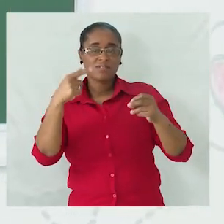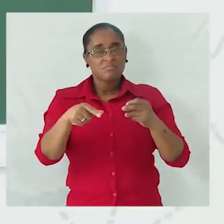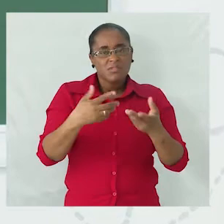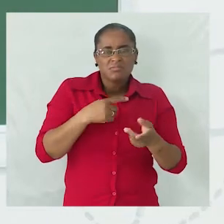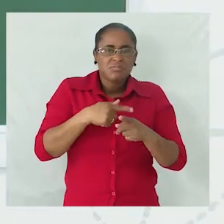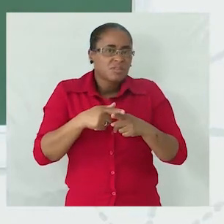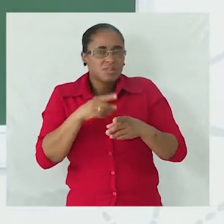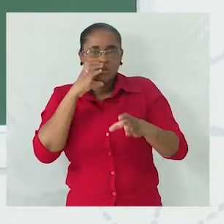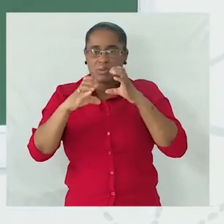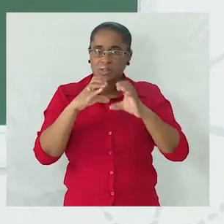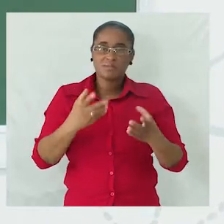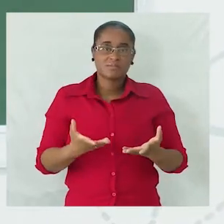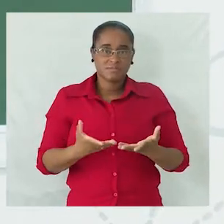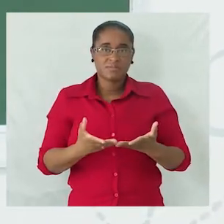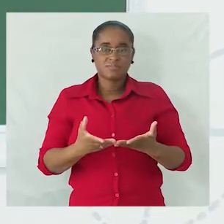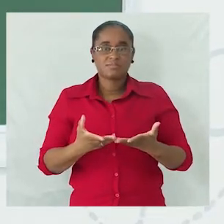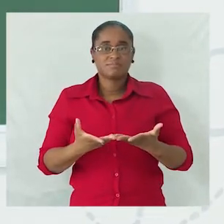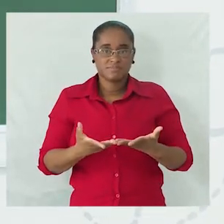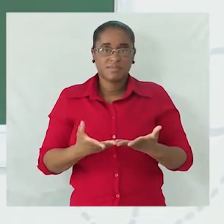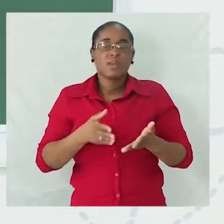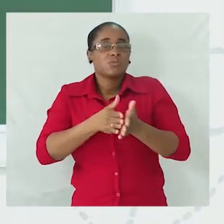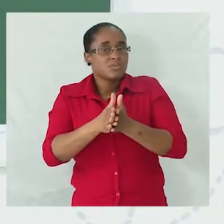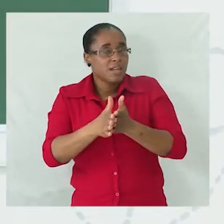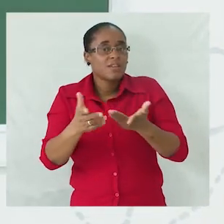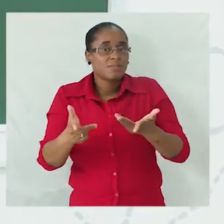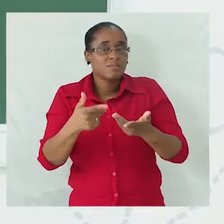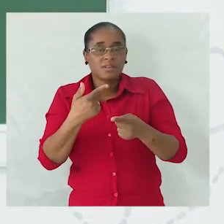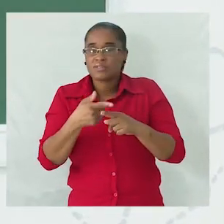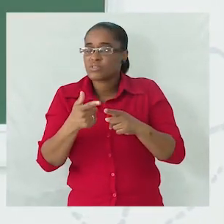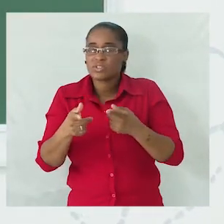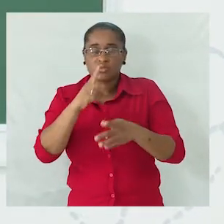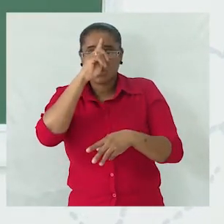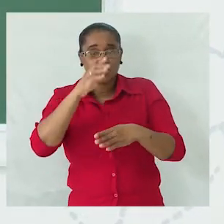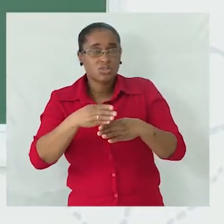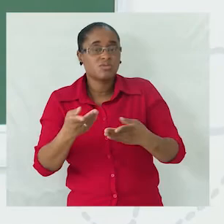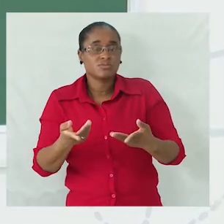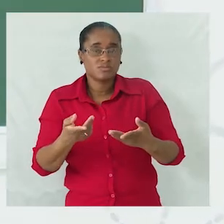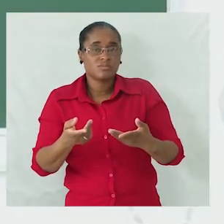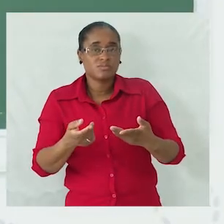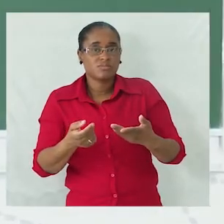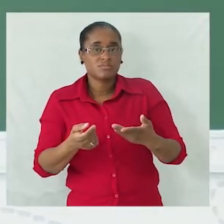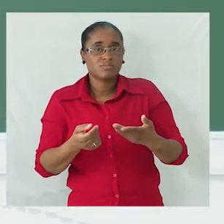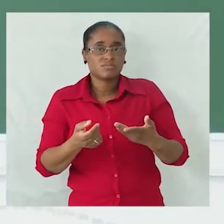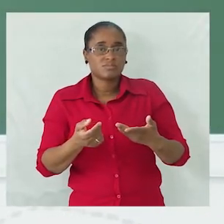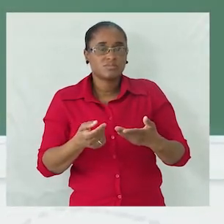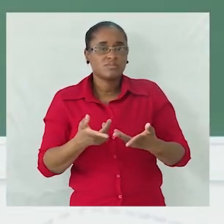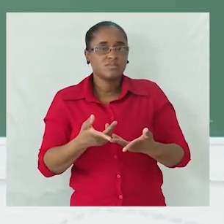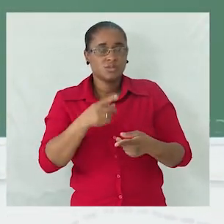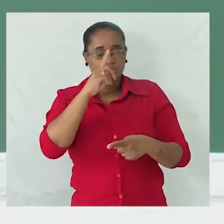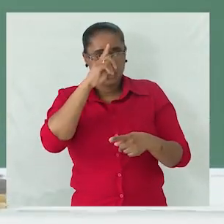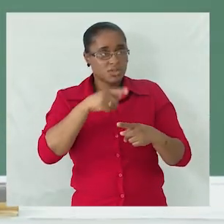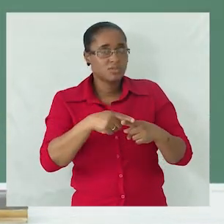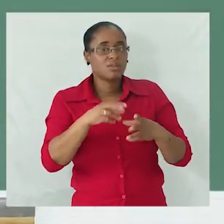comunicativa, ou seja, serve para, é usado com determinado objetivo. Por exemplo, a frase do tipo declarativo serve